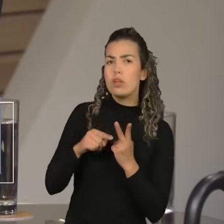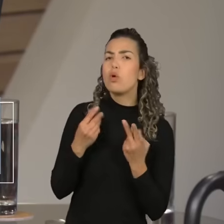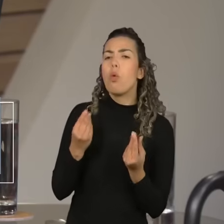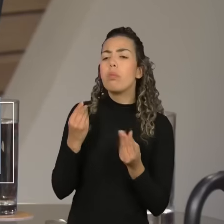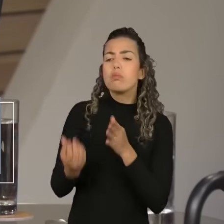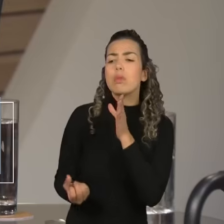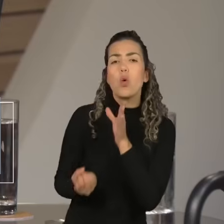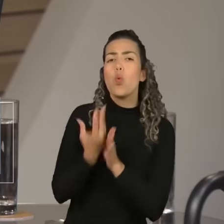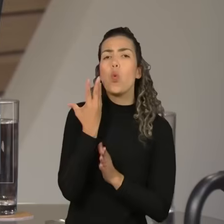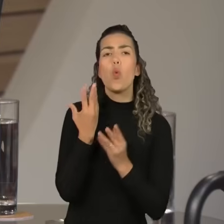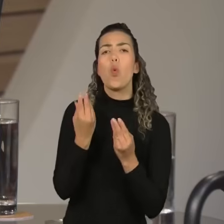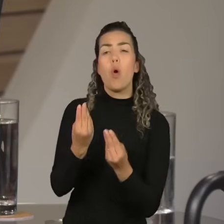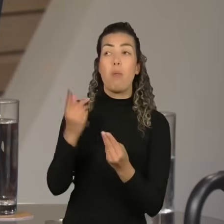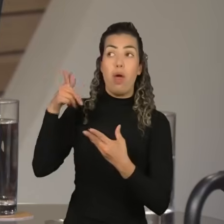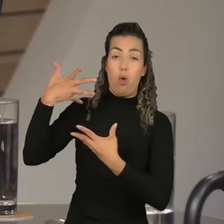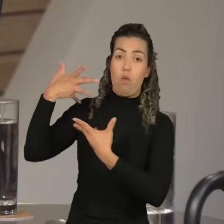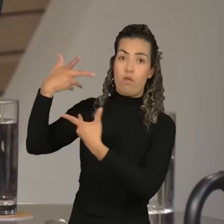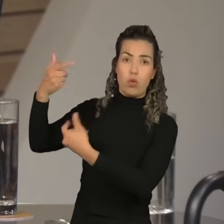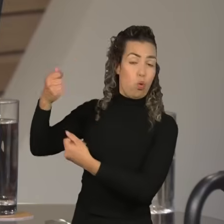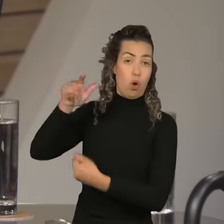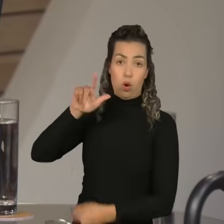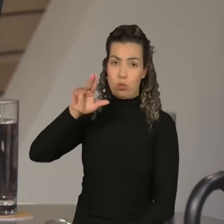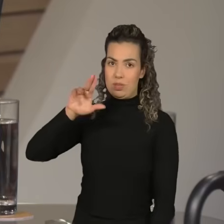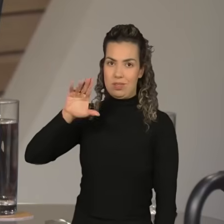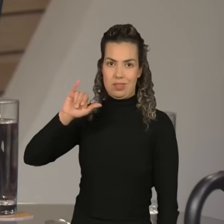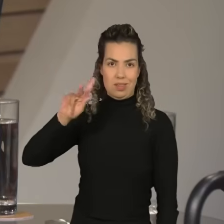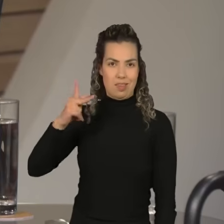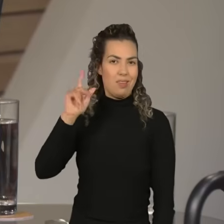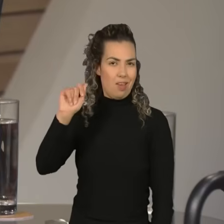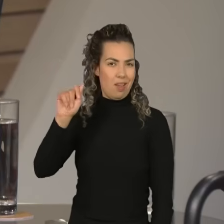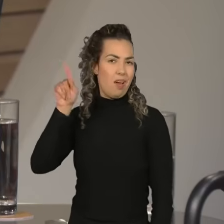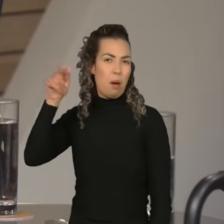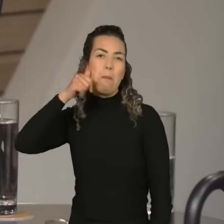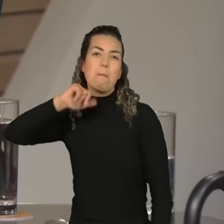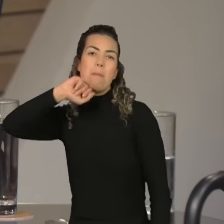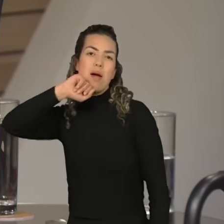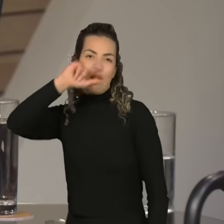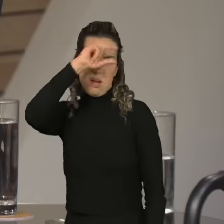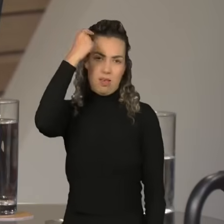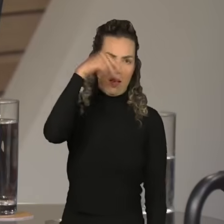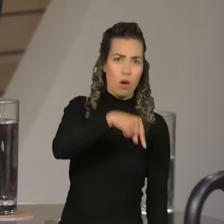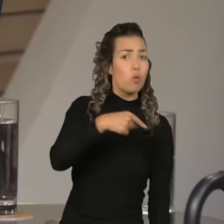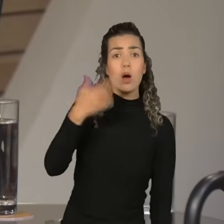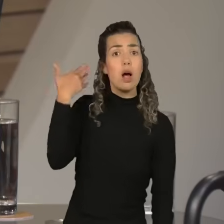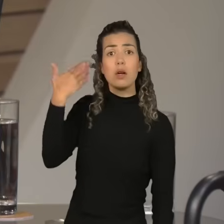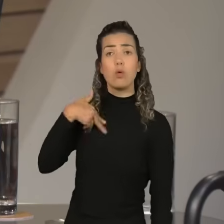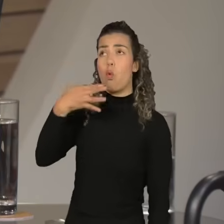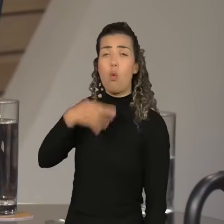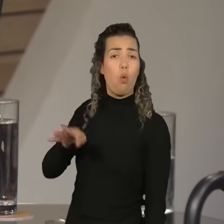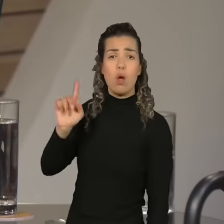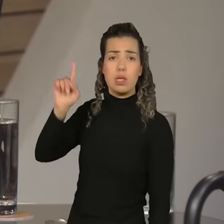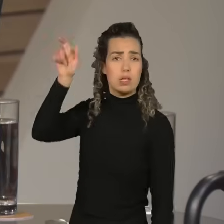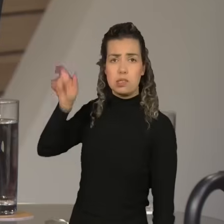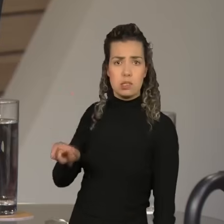Assim, eu não conhecia a Lucinha Araújo e a Lucinha tinha um desejo de fazer um livro